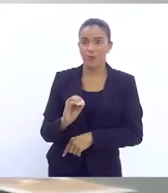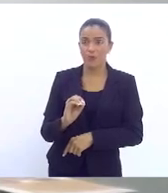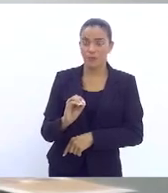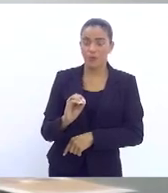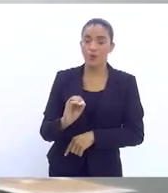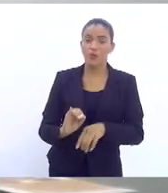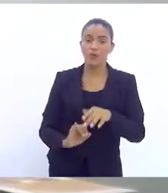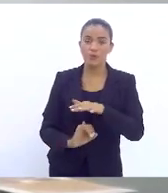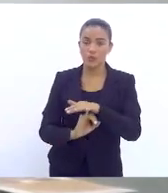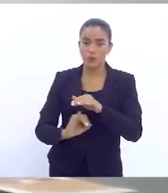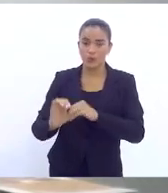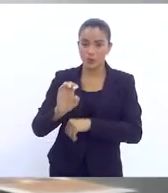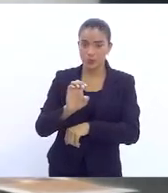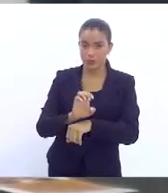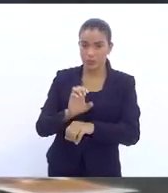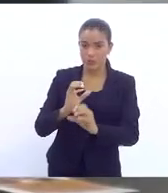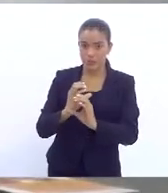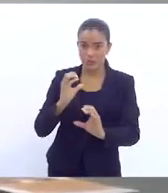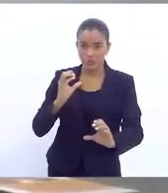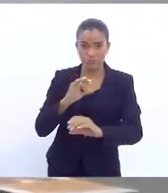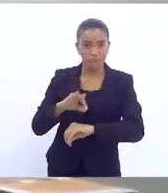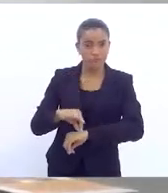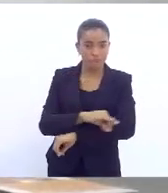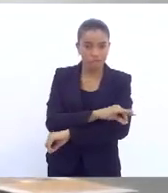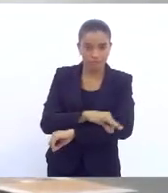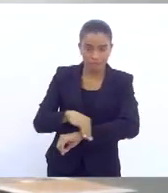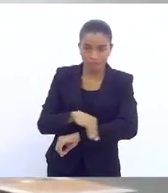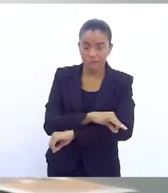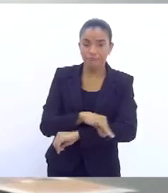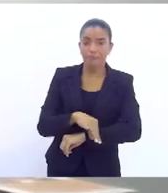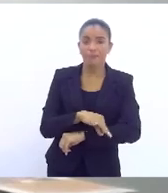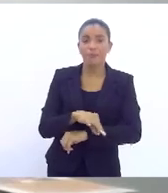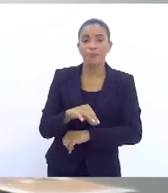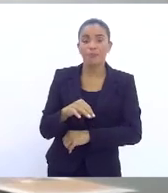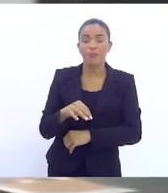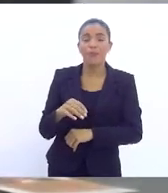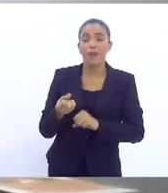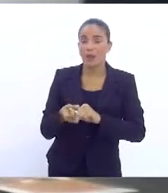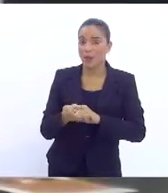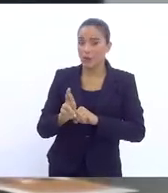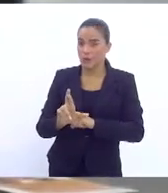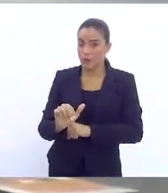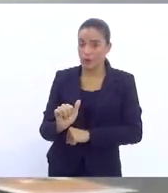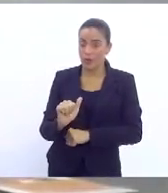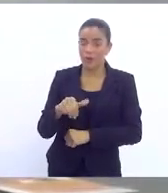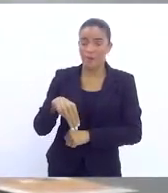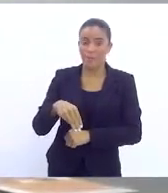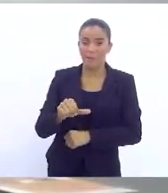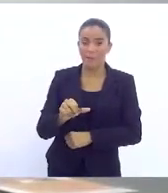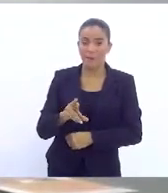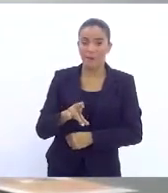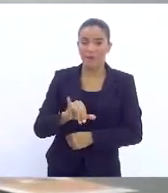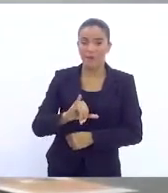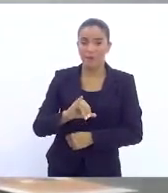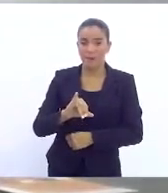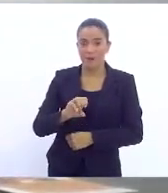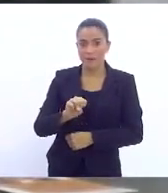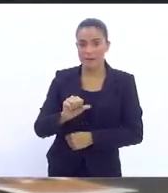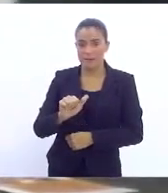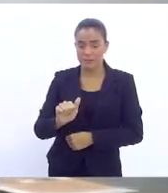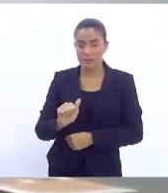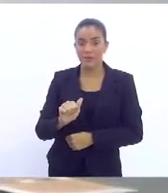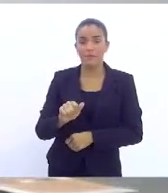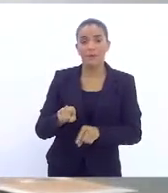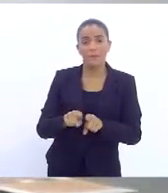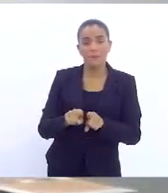Instituto Estadual de engenharia arquitetura da Dra Marisa Assunção também do Instituto e